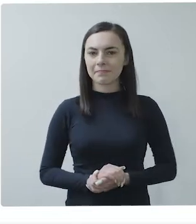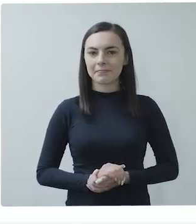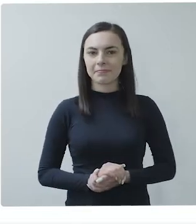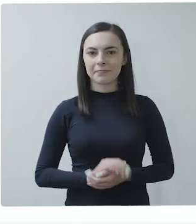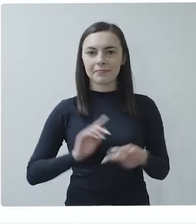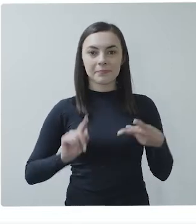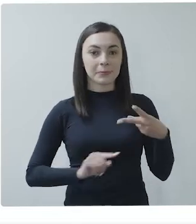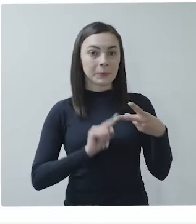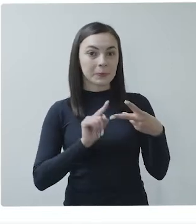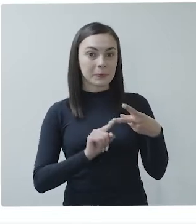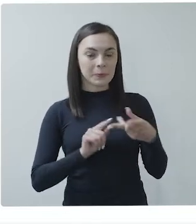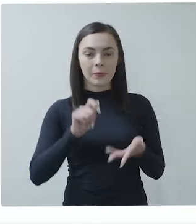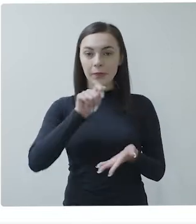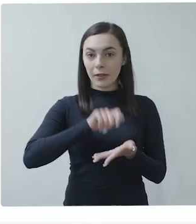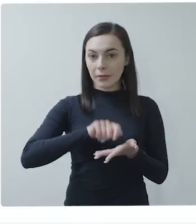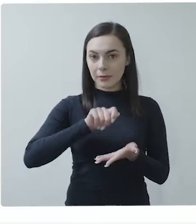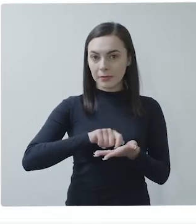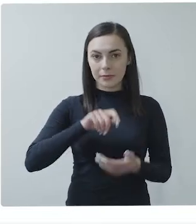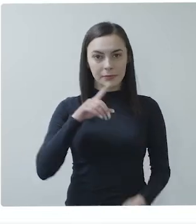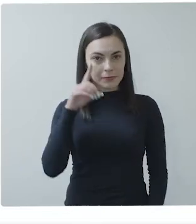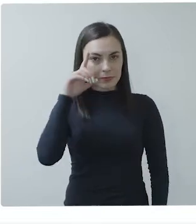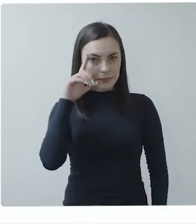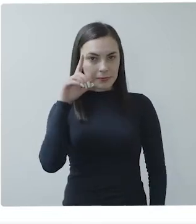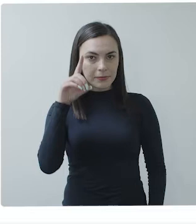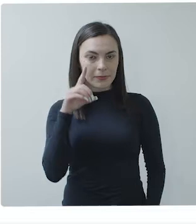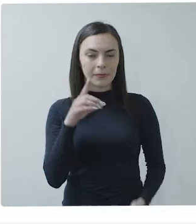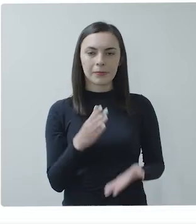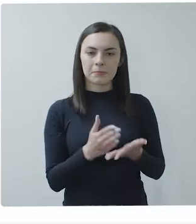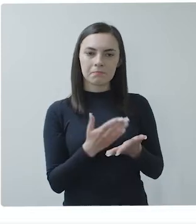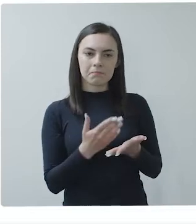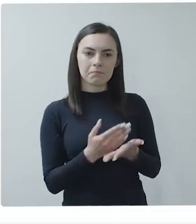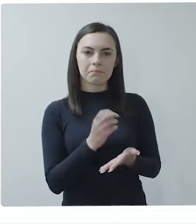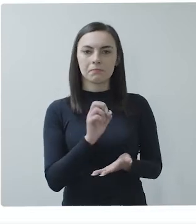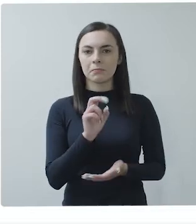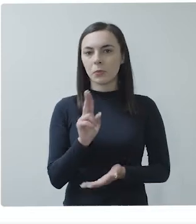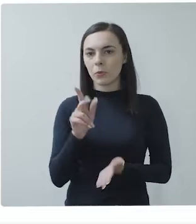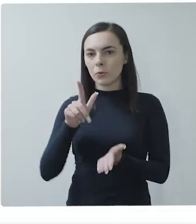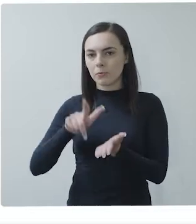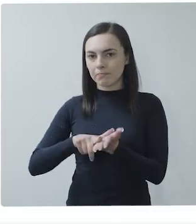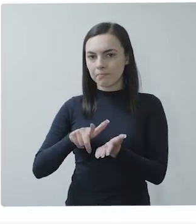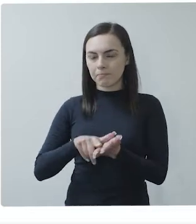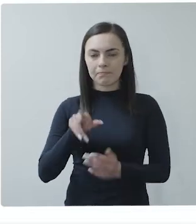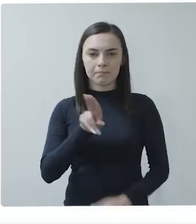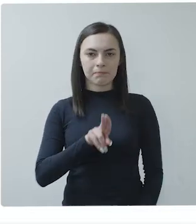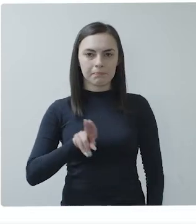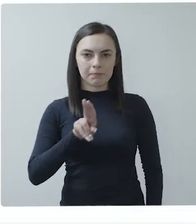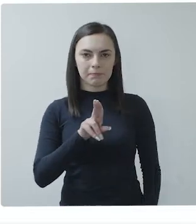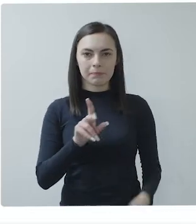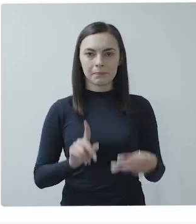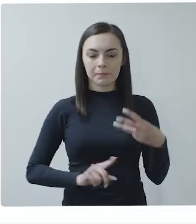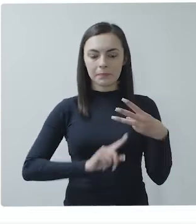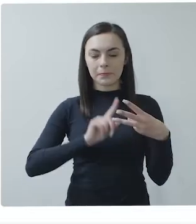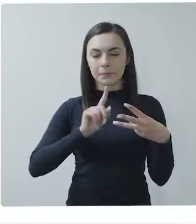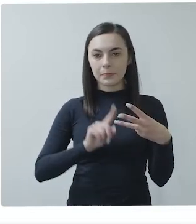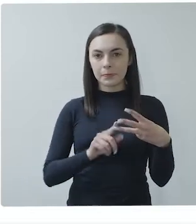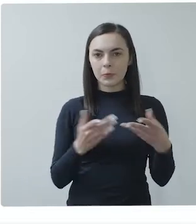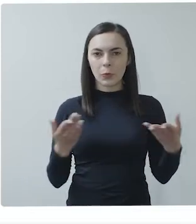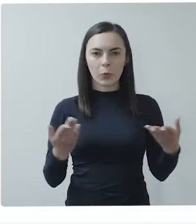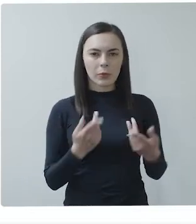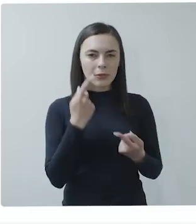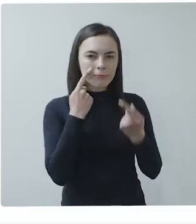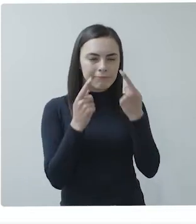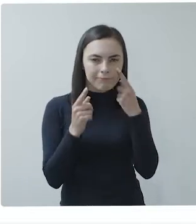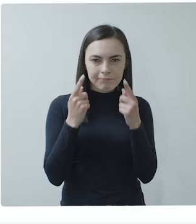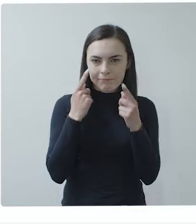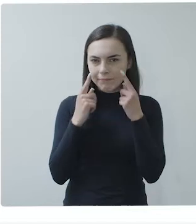Vamos escrever a data no caderno ou na folha. Iremos fazer uma